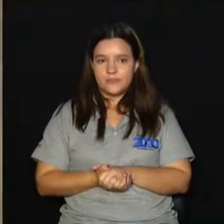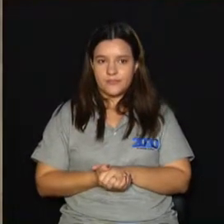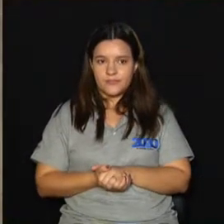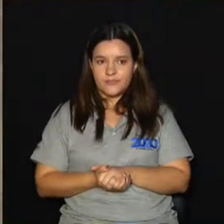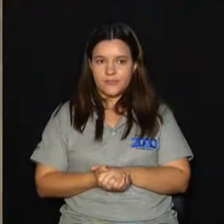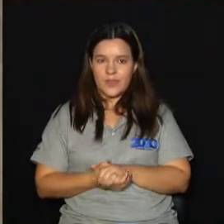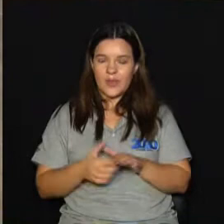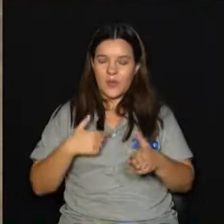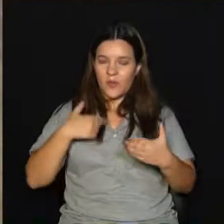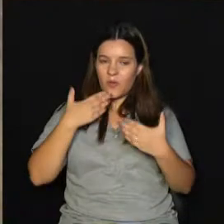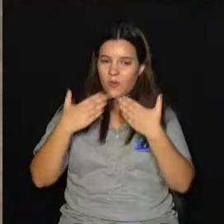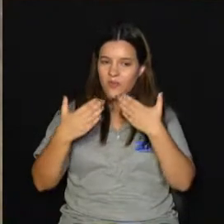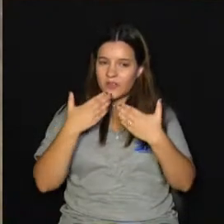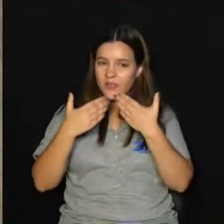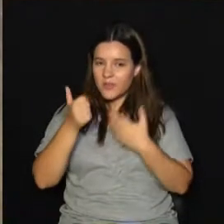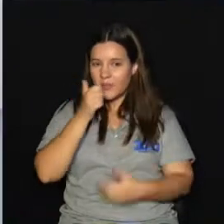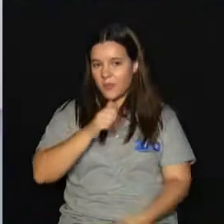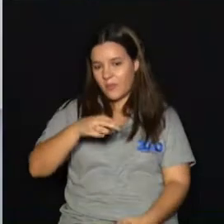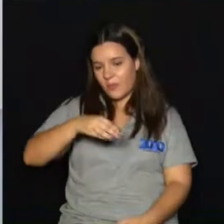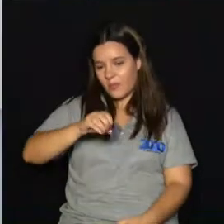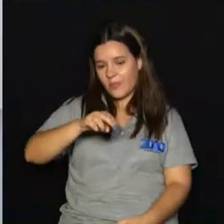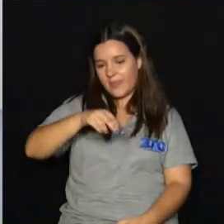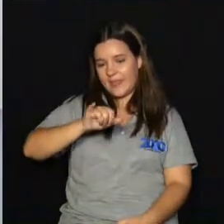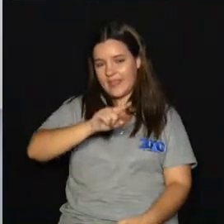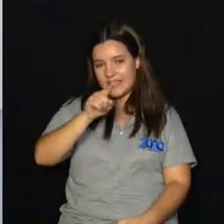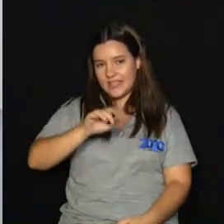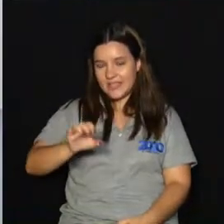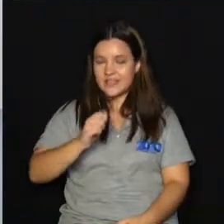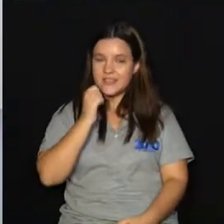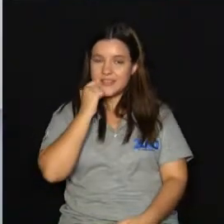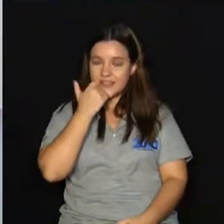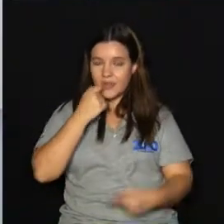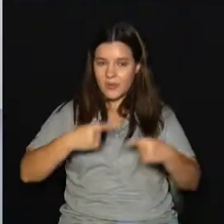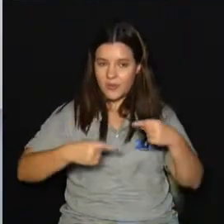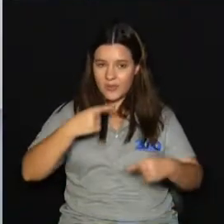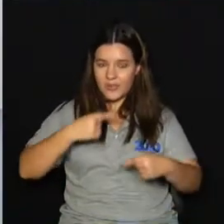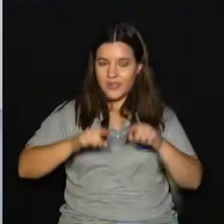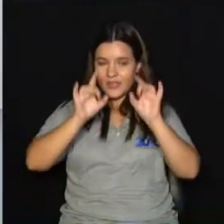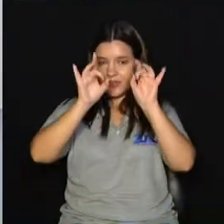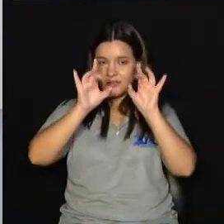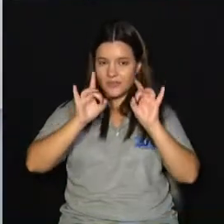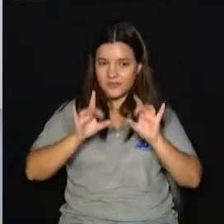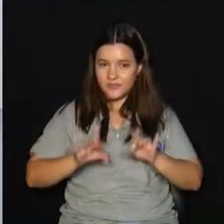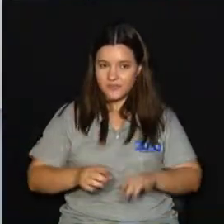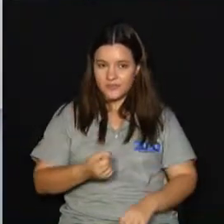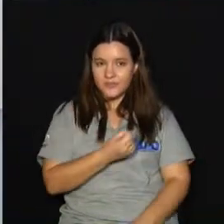Estou conversando aqui com a Monise Arker, ela que é cientista política e especialista.